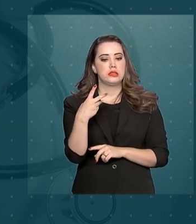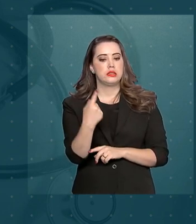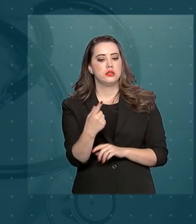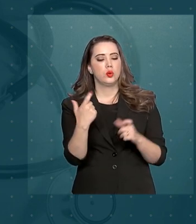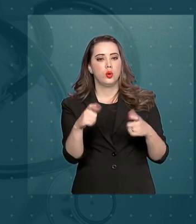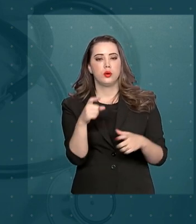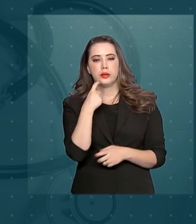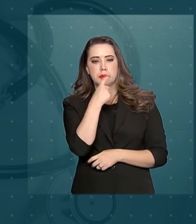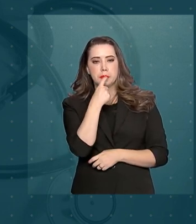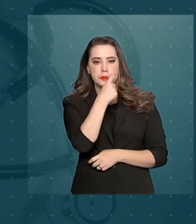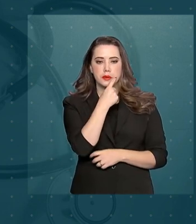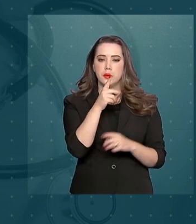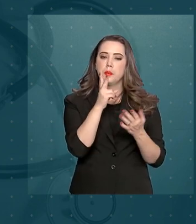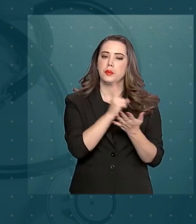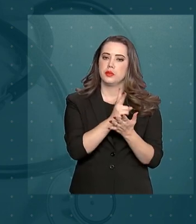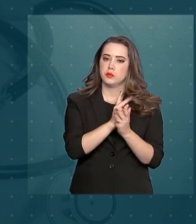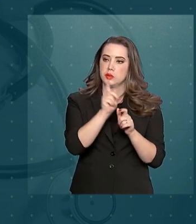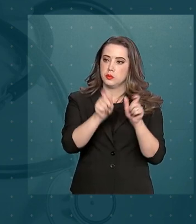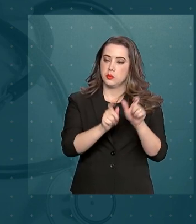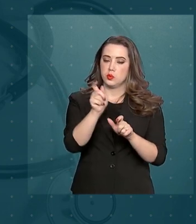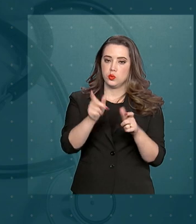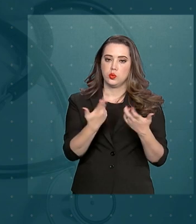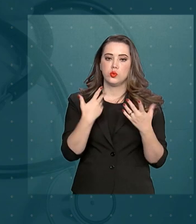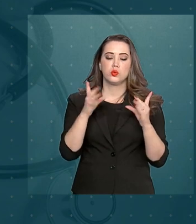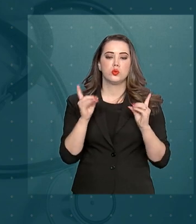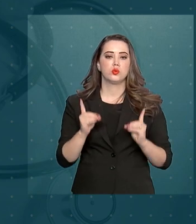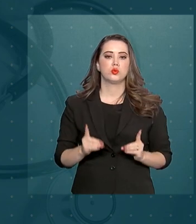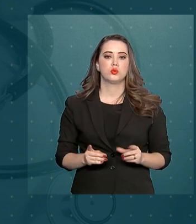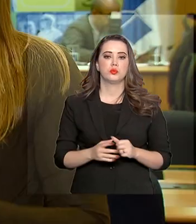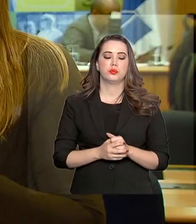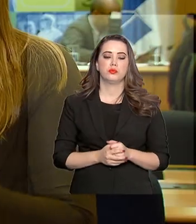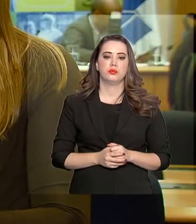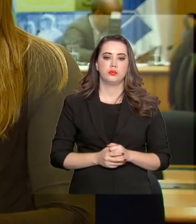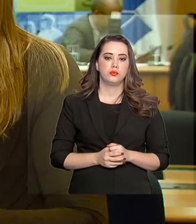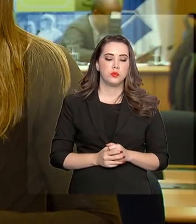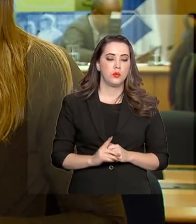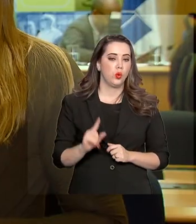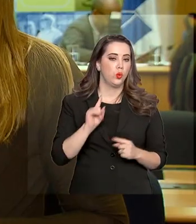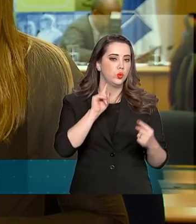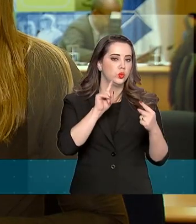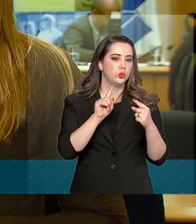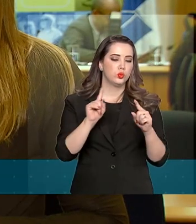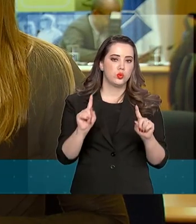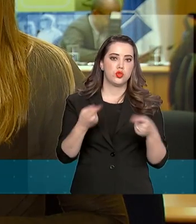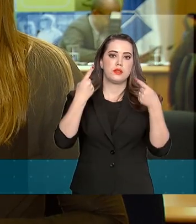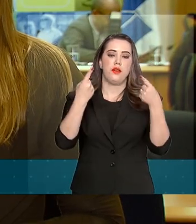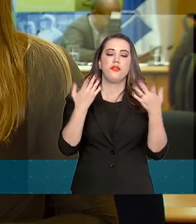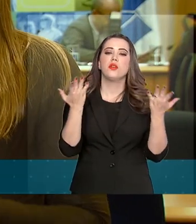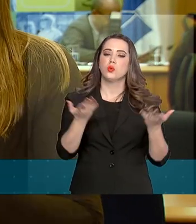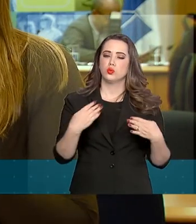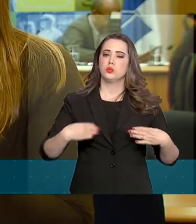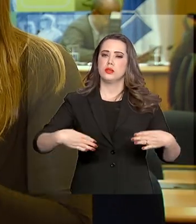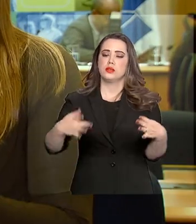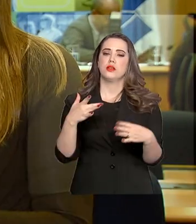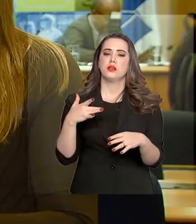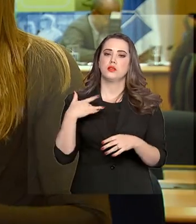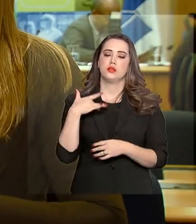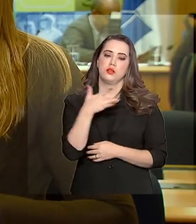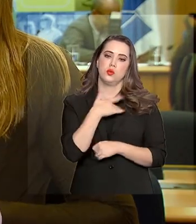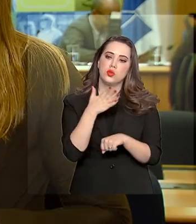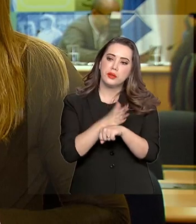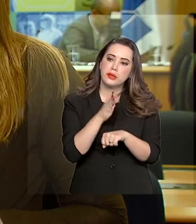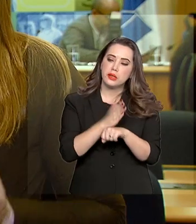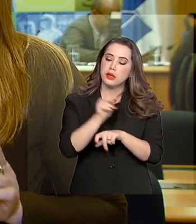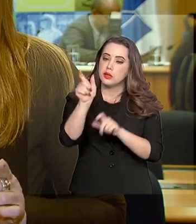que integram a rede de cuidados à saúde da pessoa com deficiência. Um dos desafios do Ministério da Saúde é capacitar